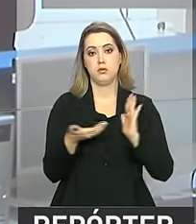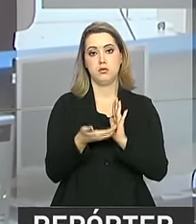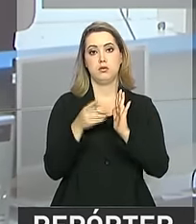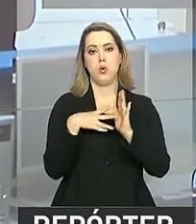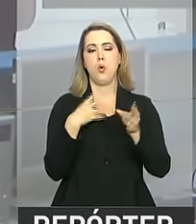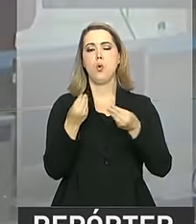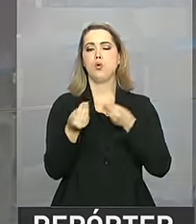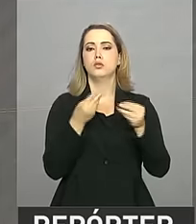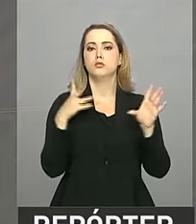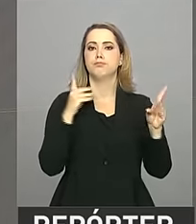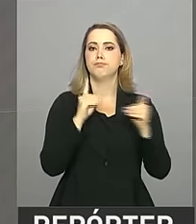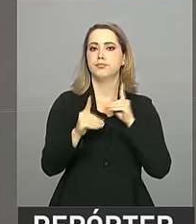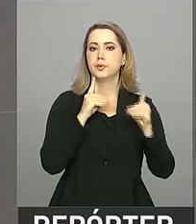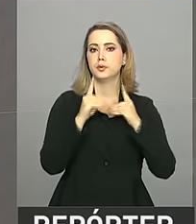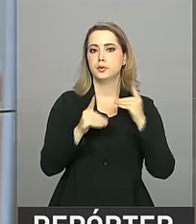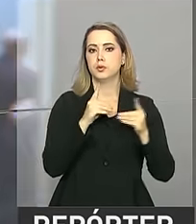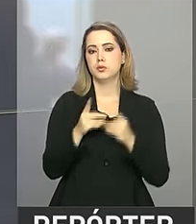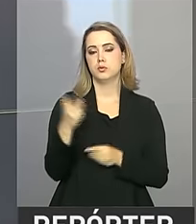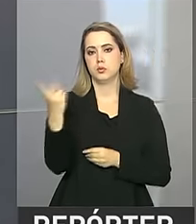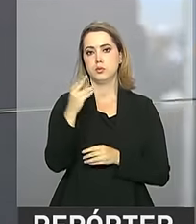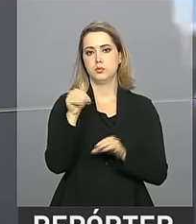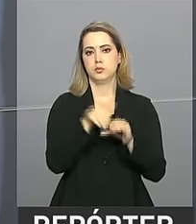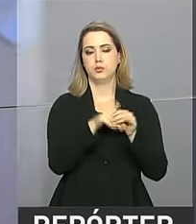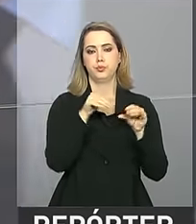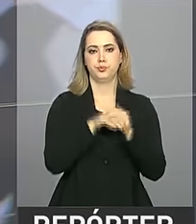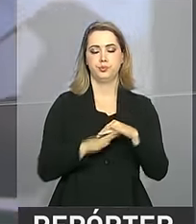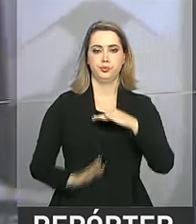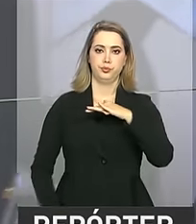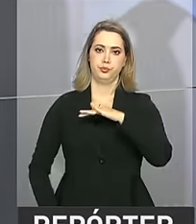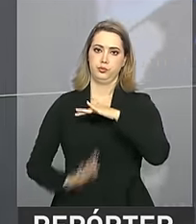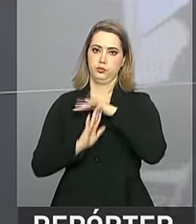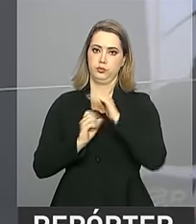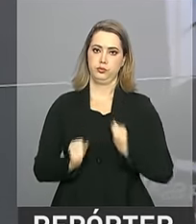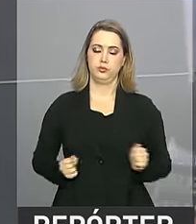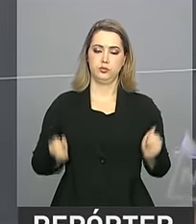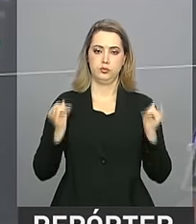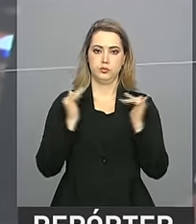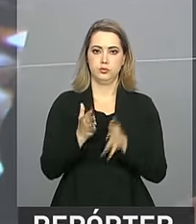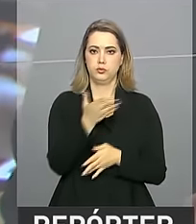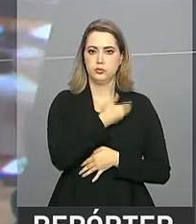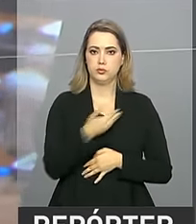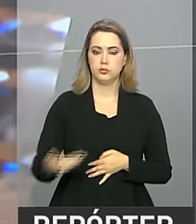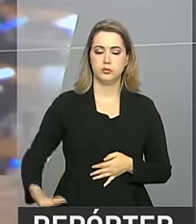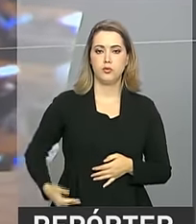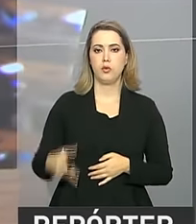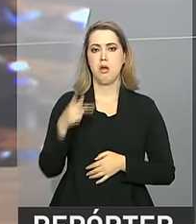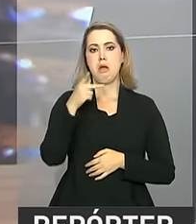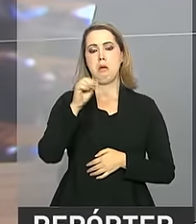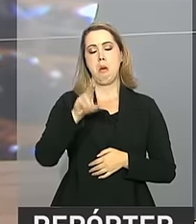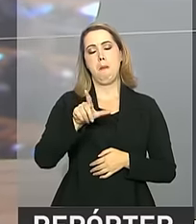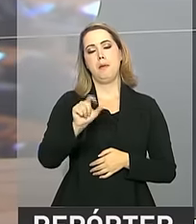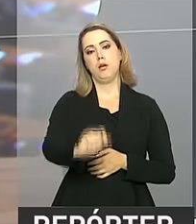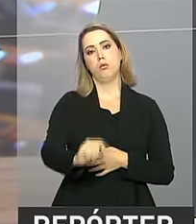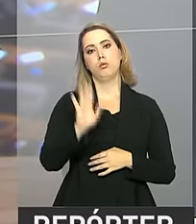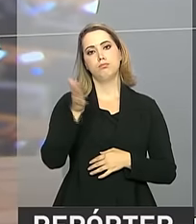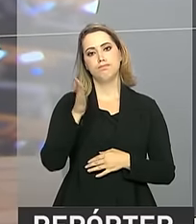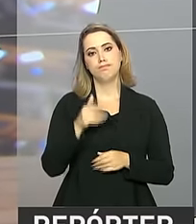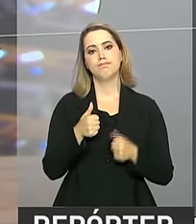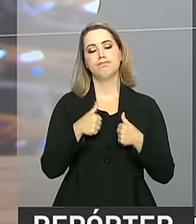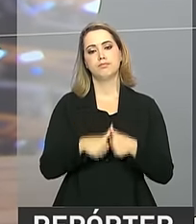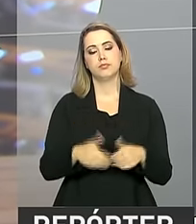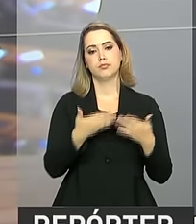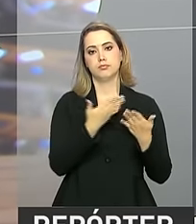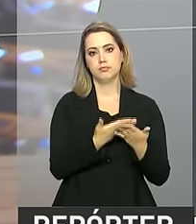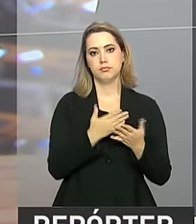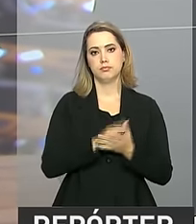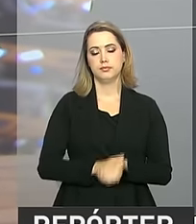os debates para a votação em segundo turno da PEC que limita os gastos públicos. O repórter Paulo Lasalvia já está a postos e traz as informações para a gente. Paulo,